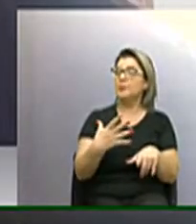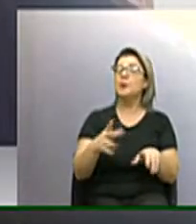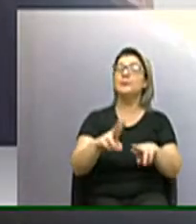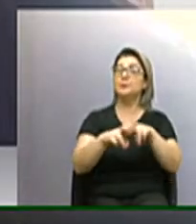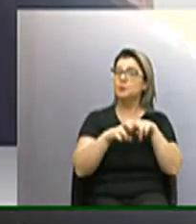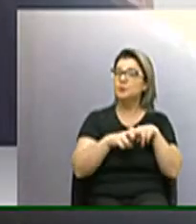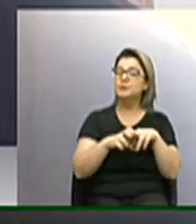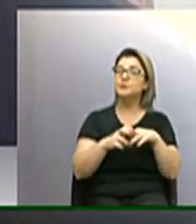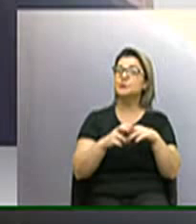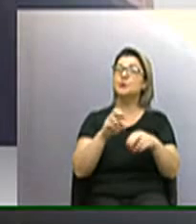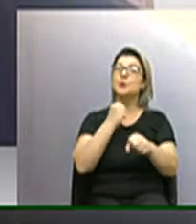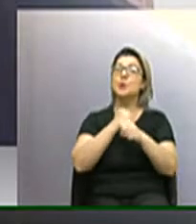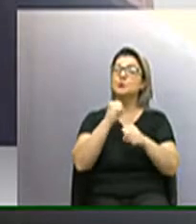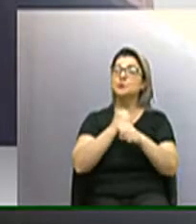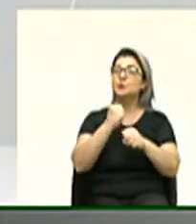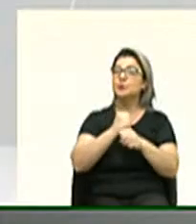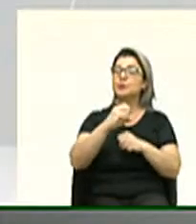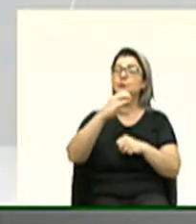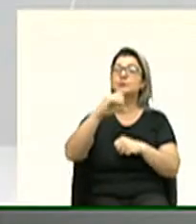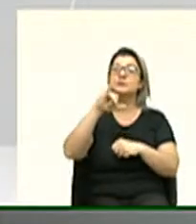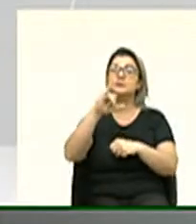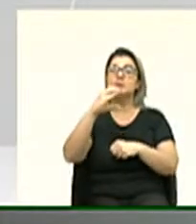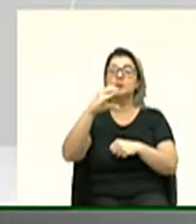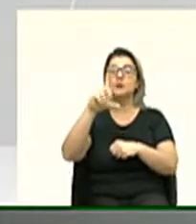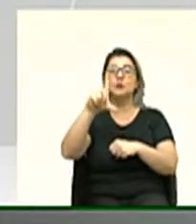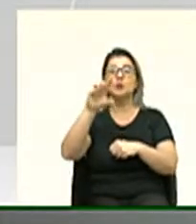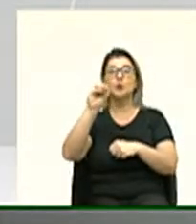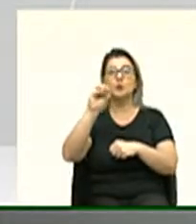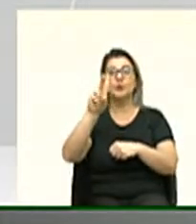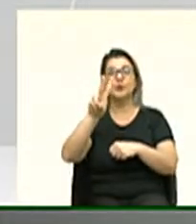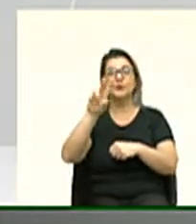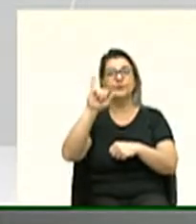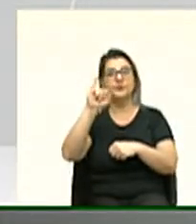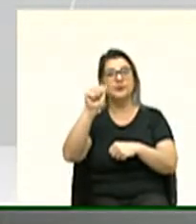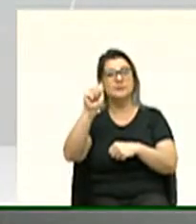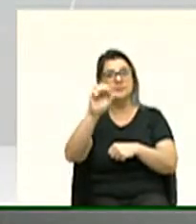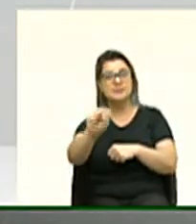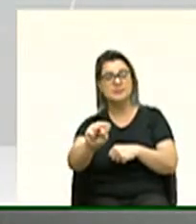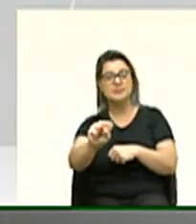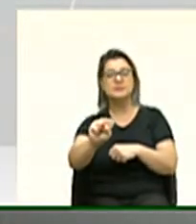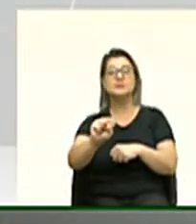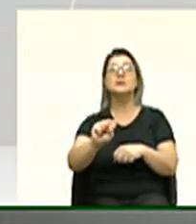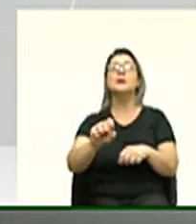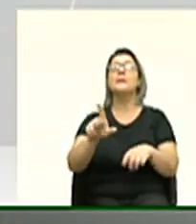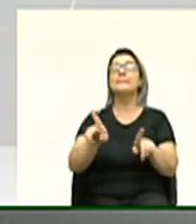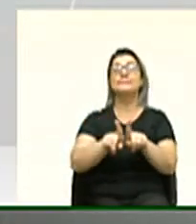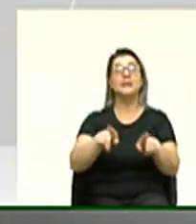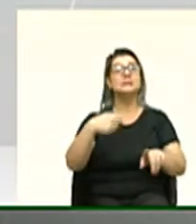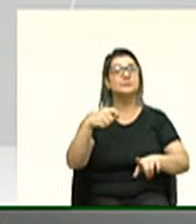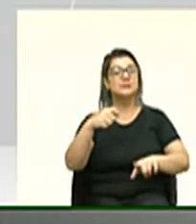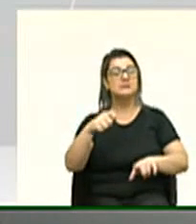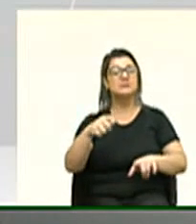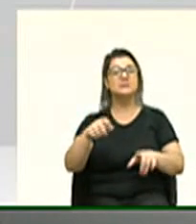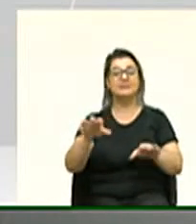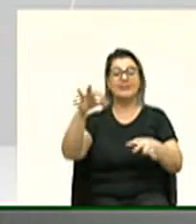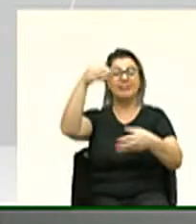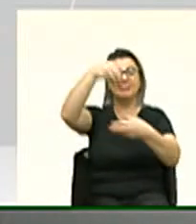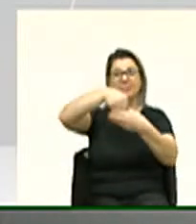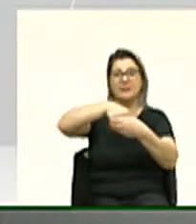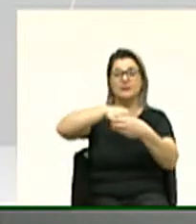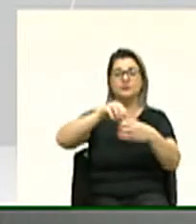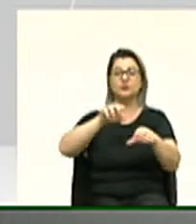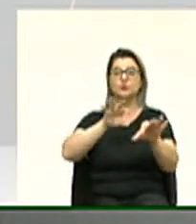ciclovias. Quer dizer, a segurança que o Zé Nunes falou, ela é muito importante, tem que estar no planejamento das cidades. Nós não podemos